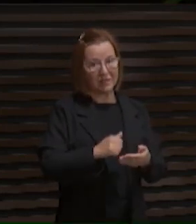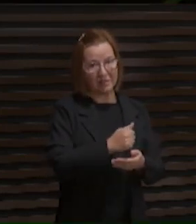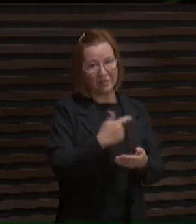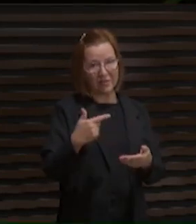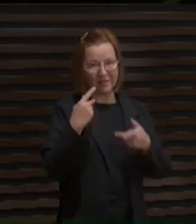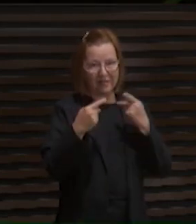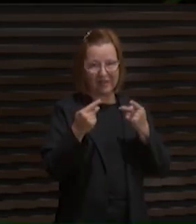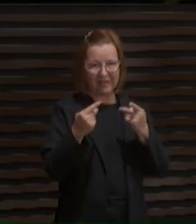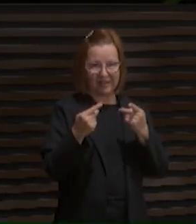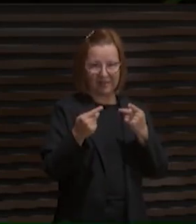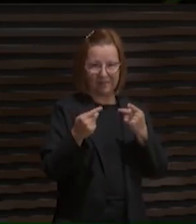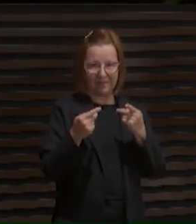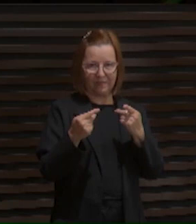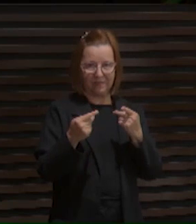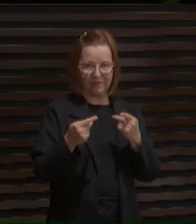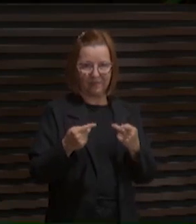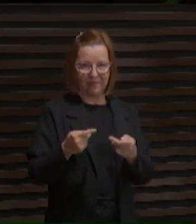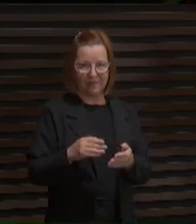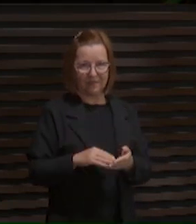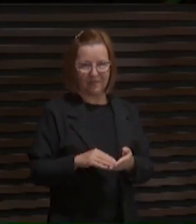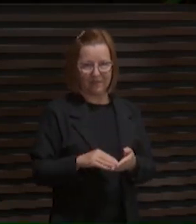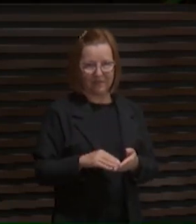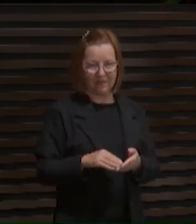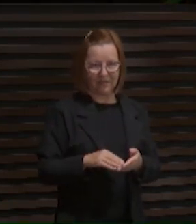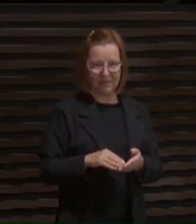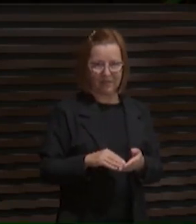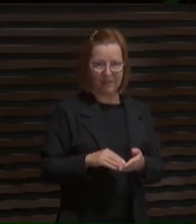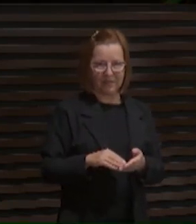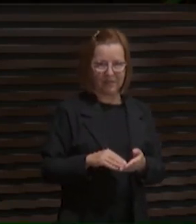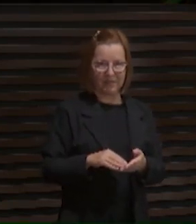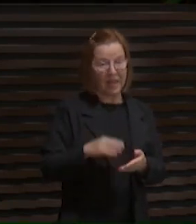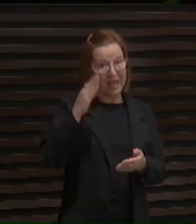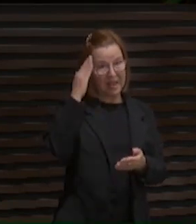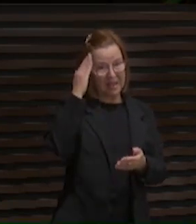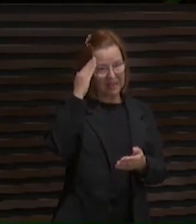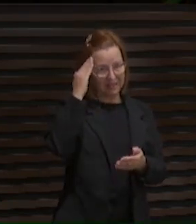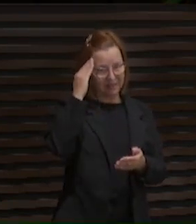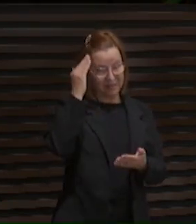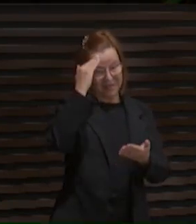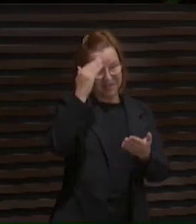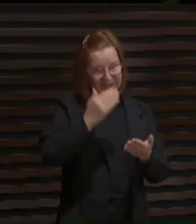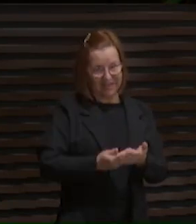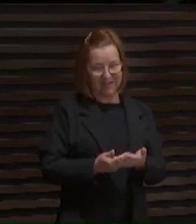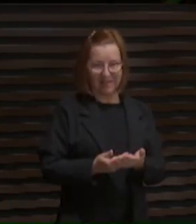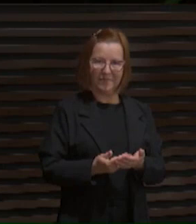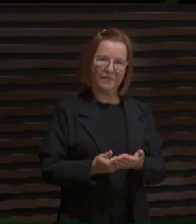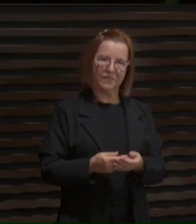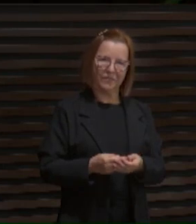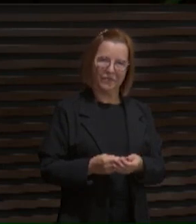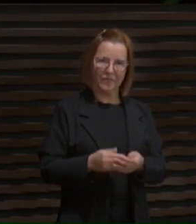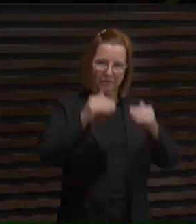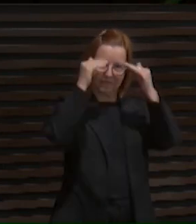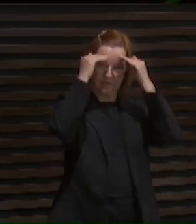então agora haja assim. Considere. Aliás, pense, saiba, considere e haja. Então, voltando